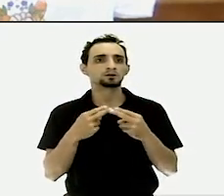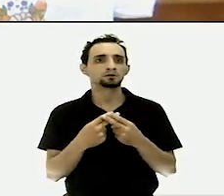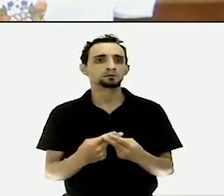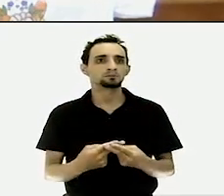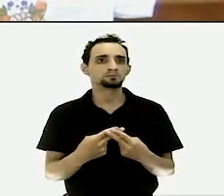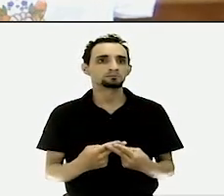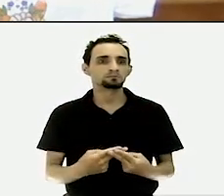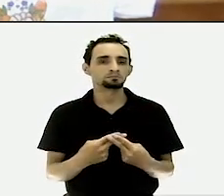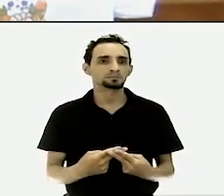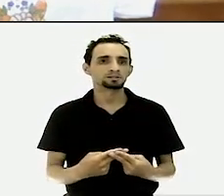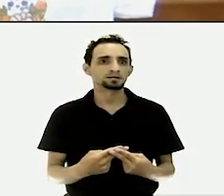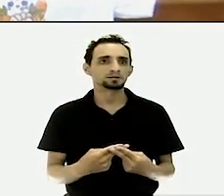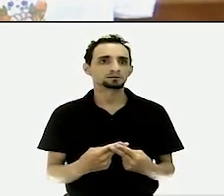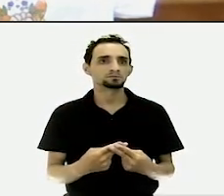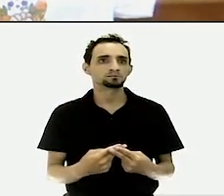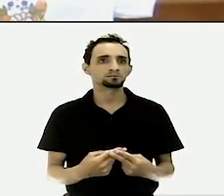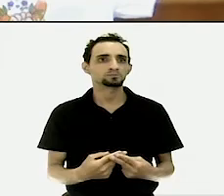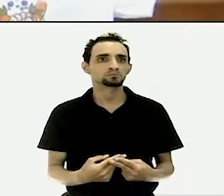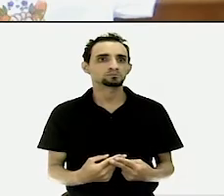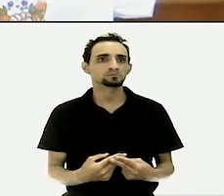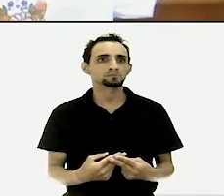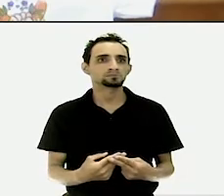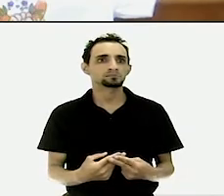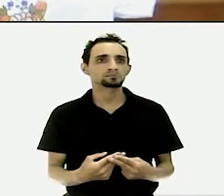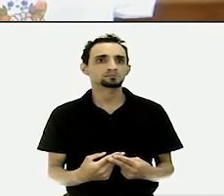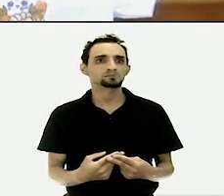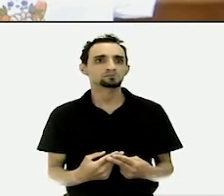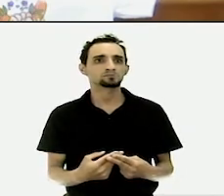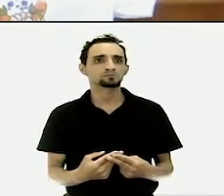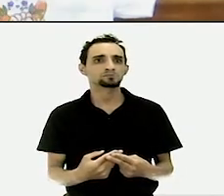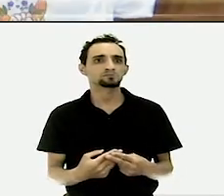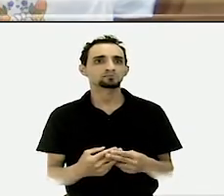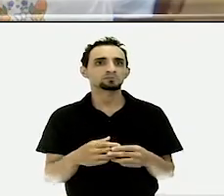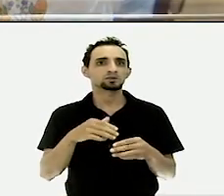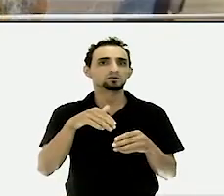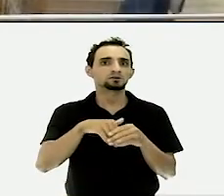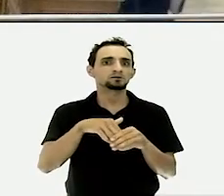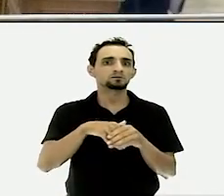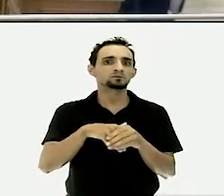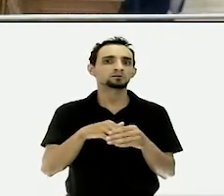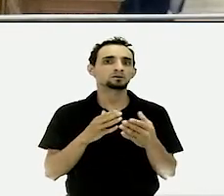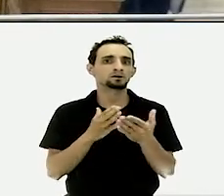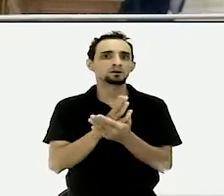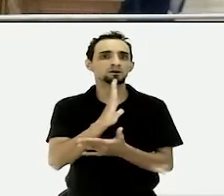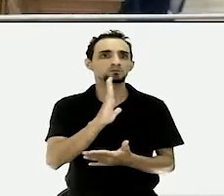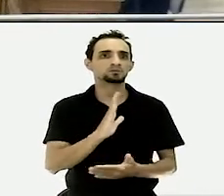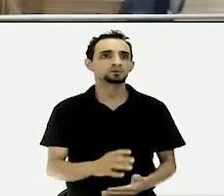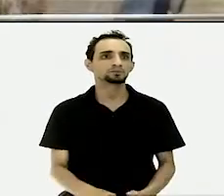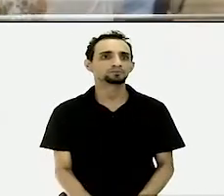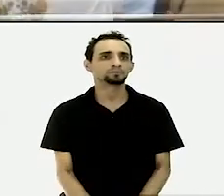cidade. Tá, muito obrigado. Obrigada, gente. Então, em discussão, em votação, aprovado.